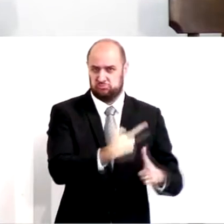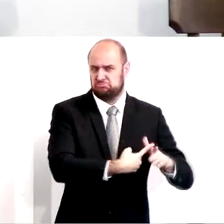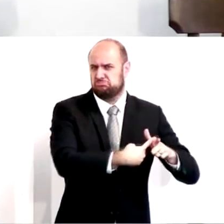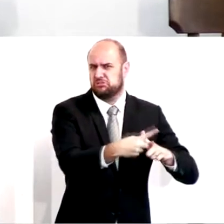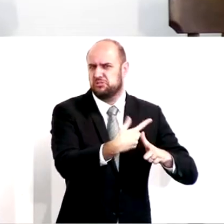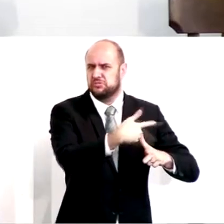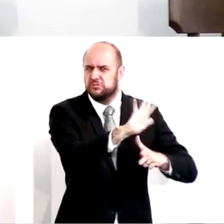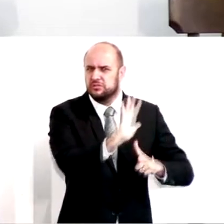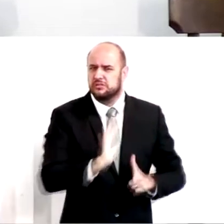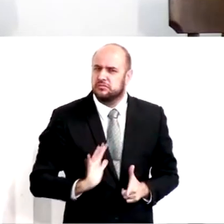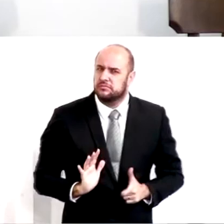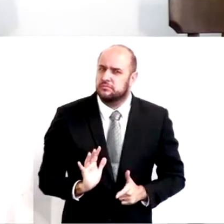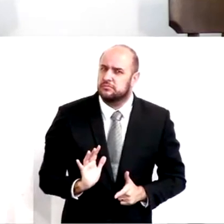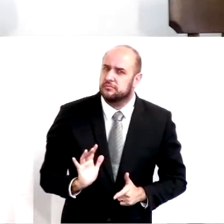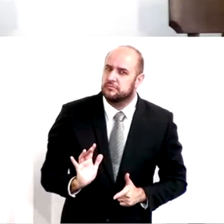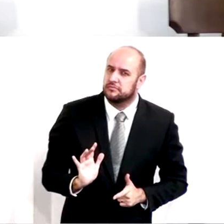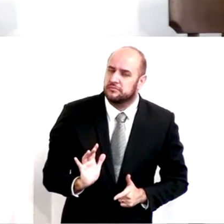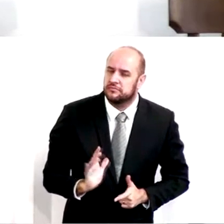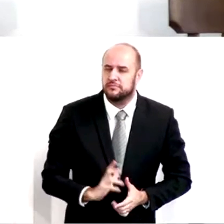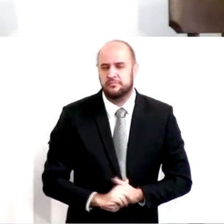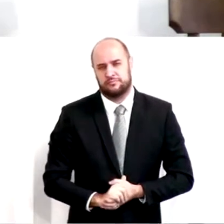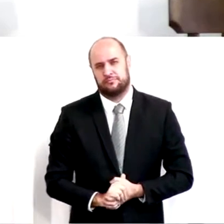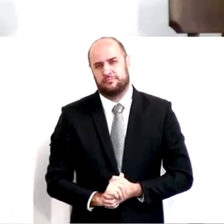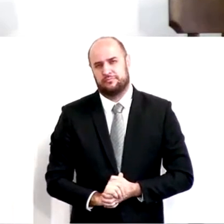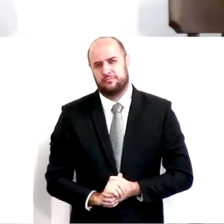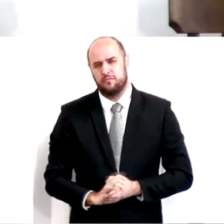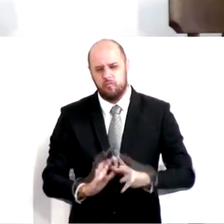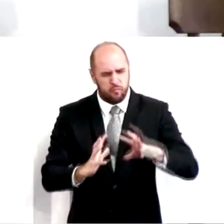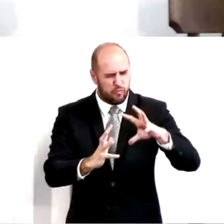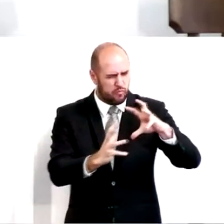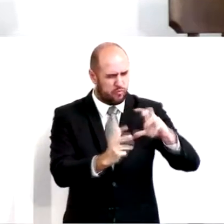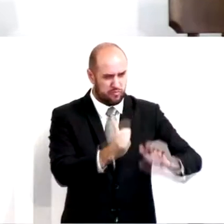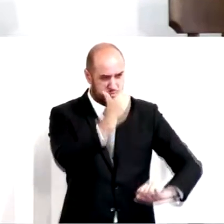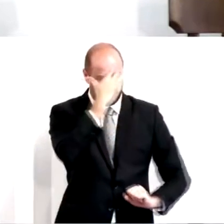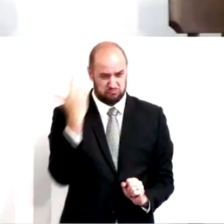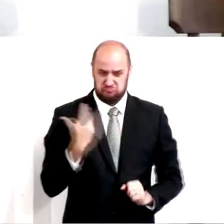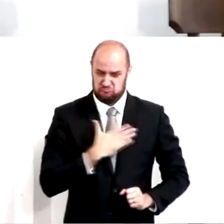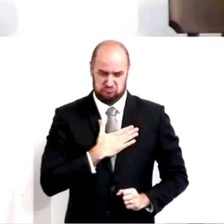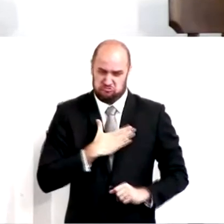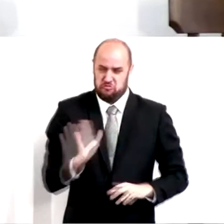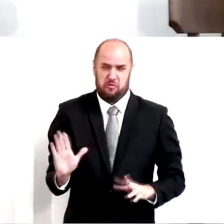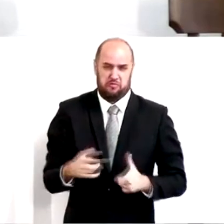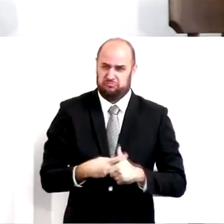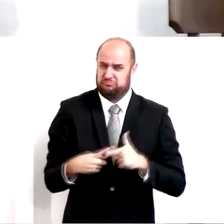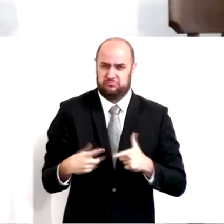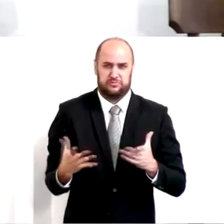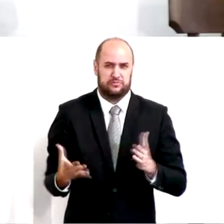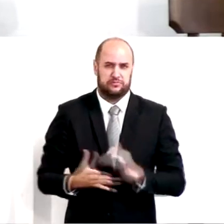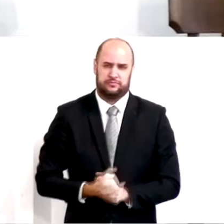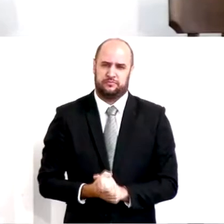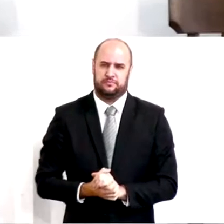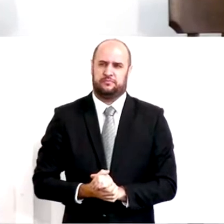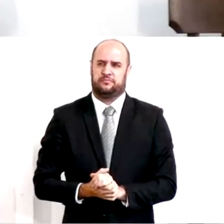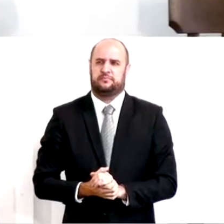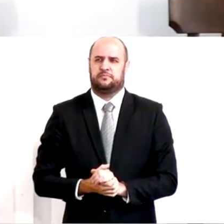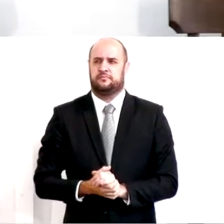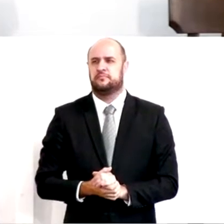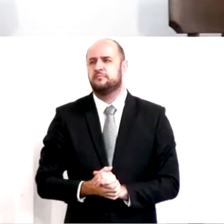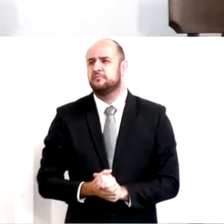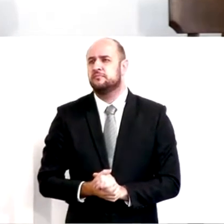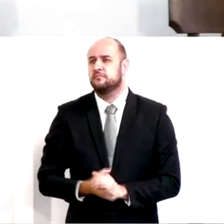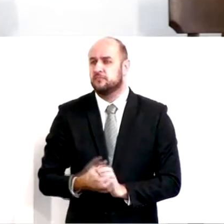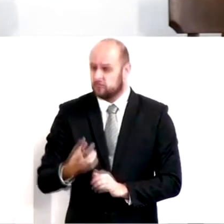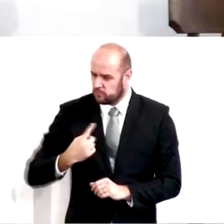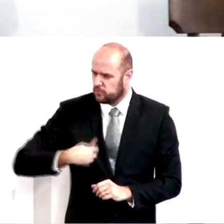Pessoas se preocupam muito com pessoas, meus irmãos, e pouco com Deus. Pensemos na nossa essência. Pense, nós